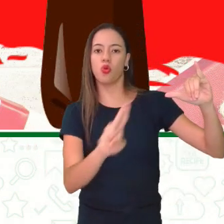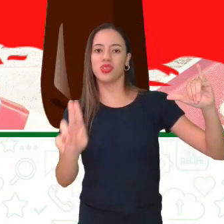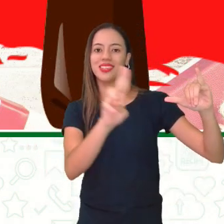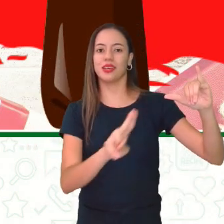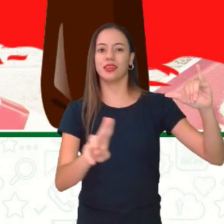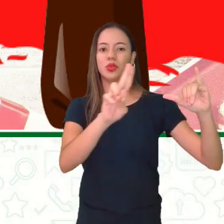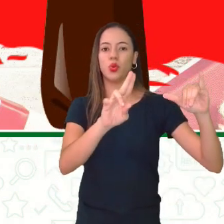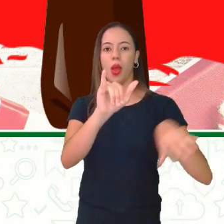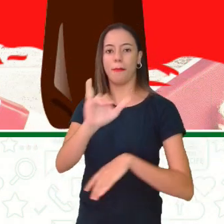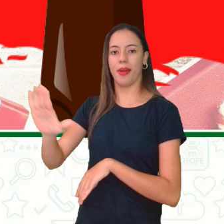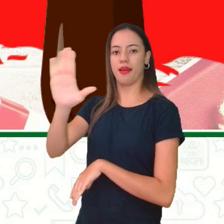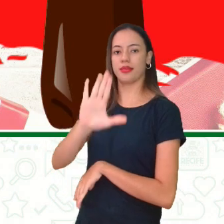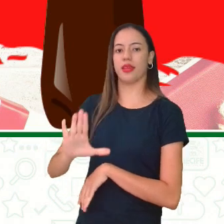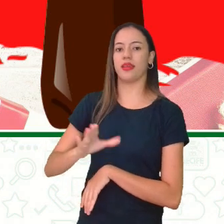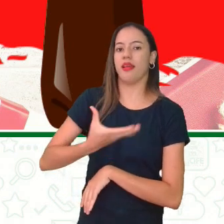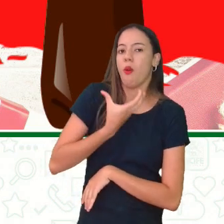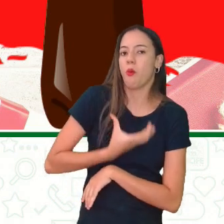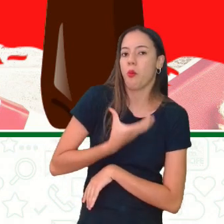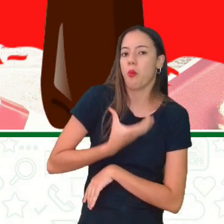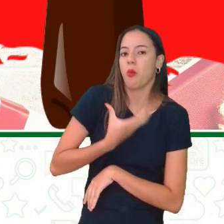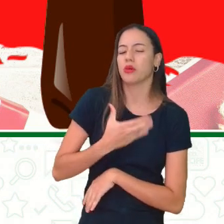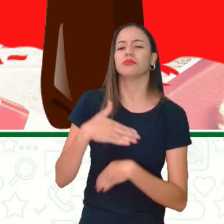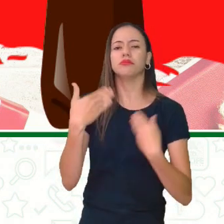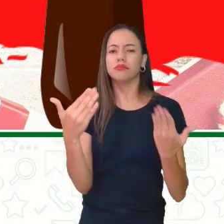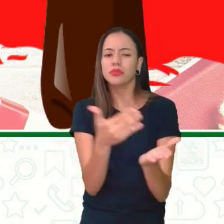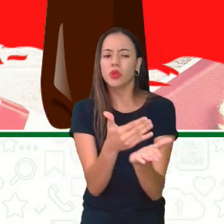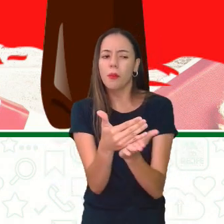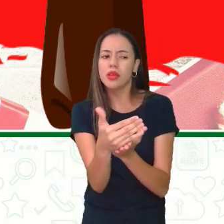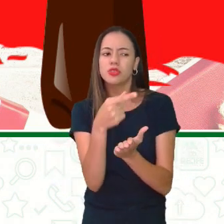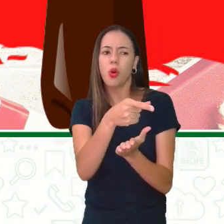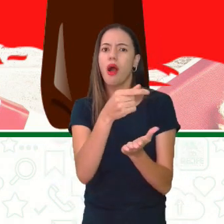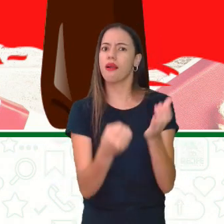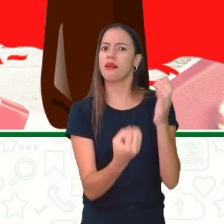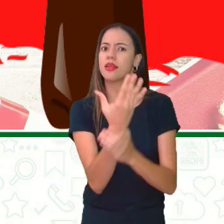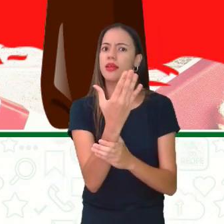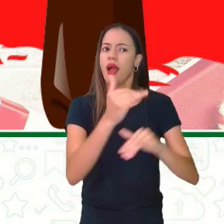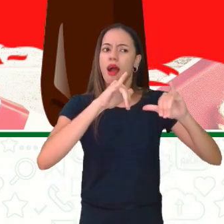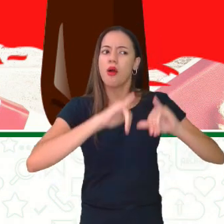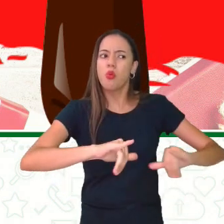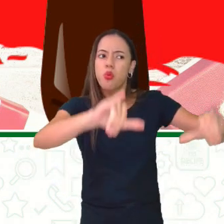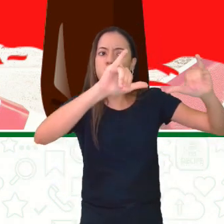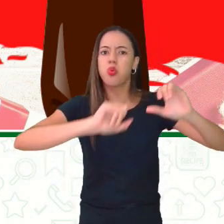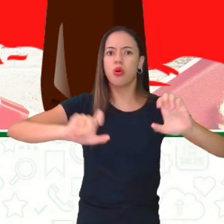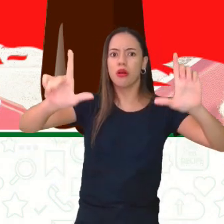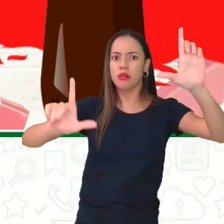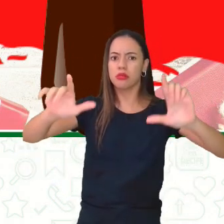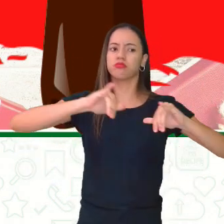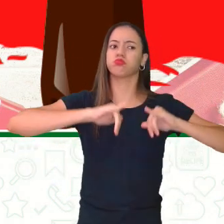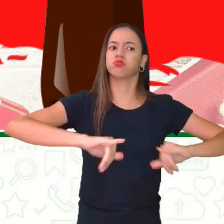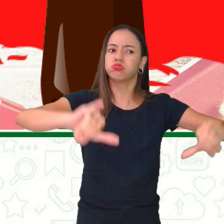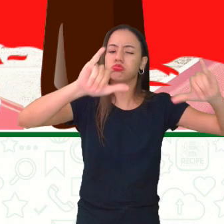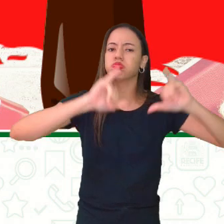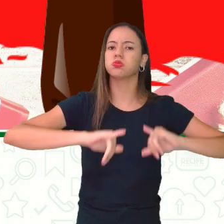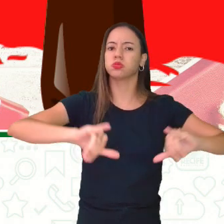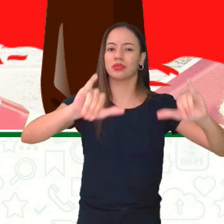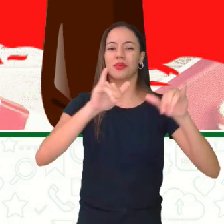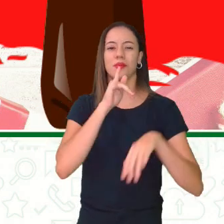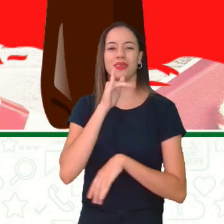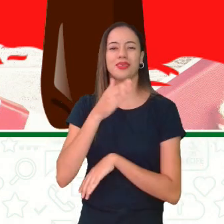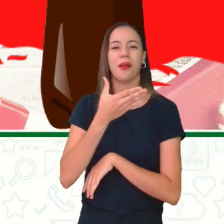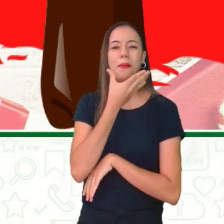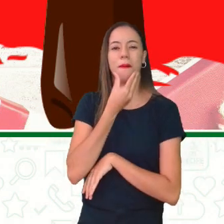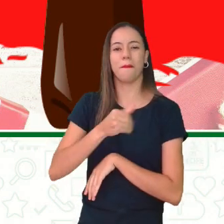Então era aquela coisa, né? Eles começaram introduzindo comerciais onde o Papai Noel ele ia, entregava